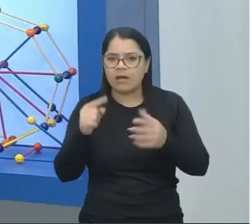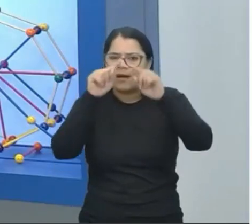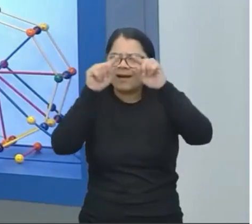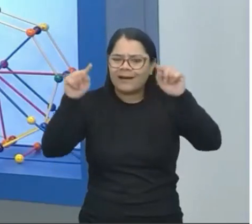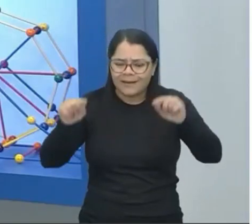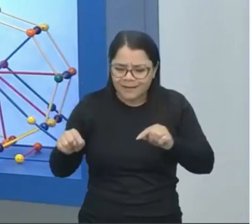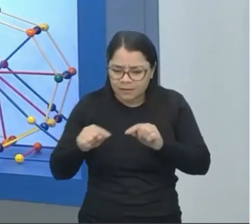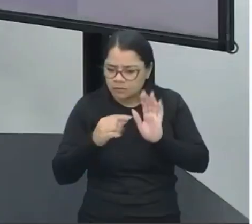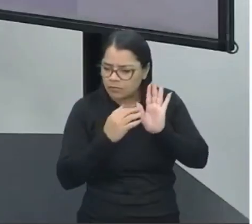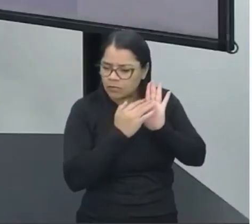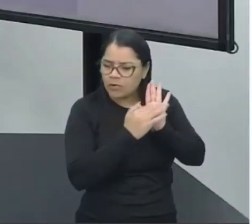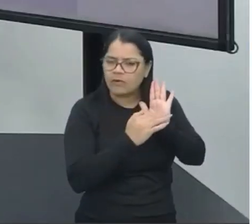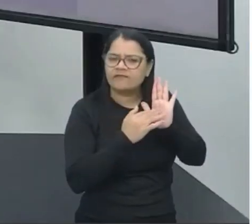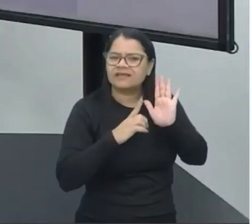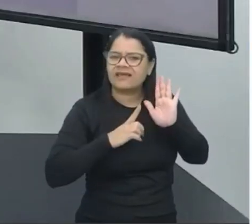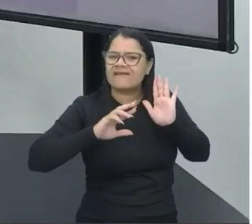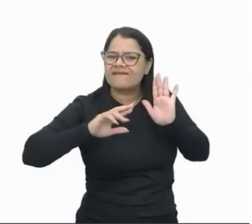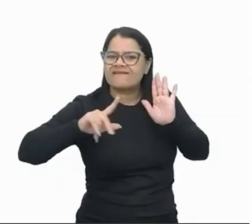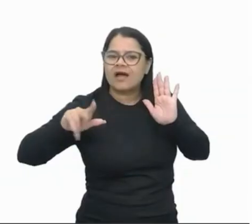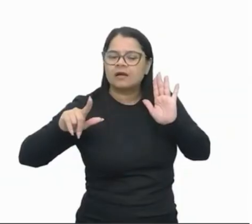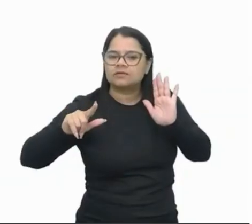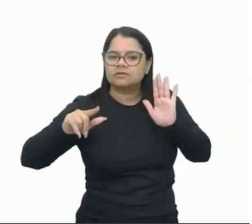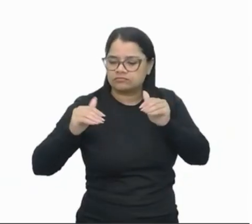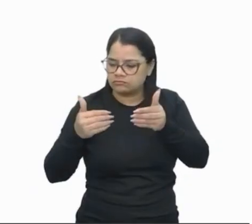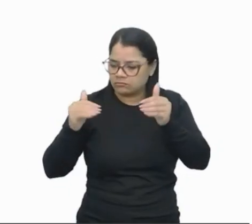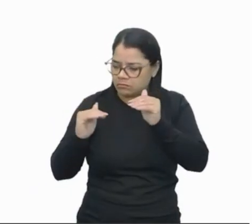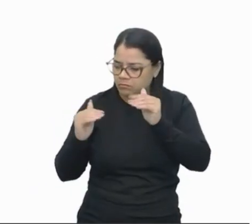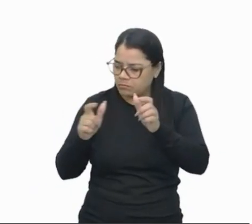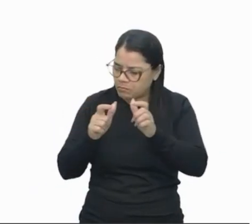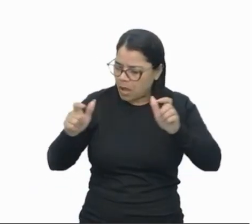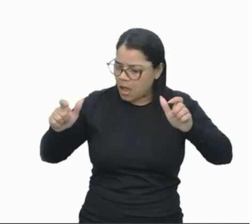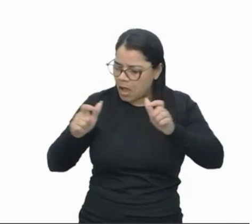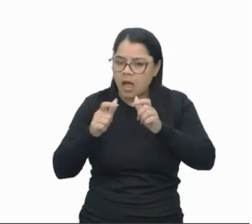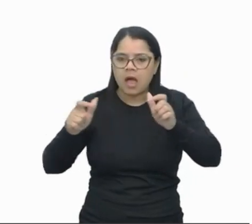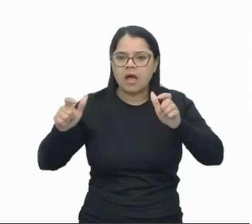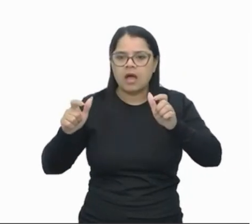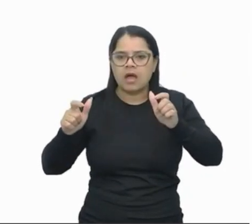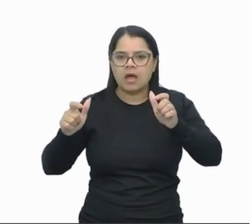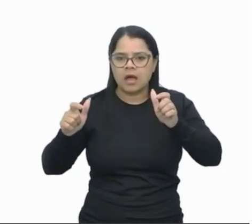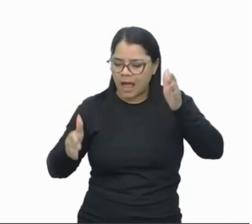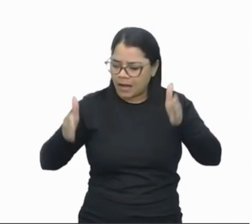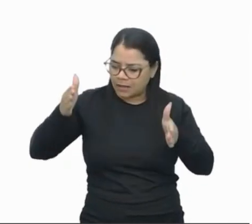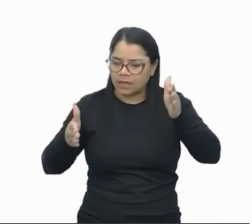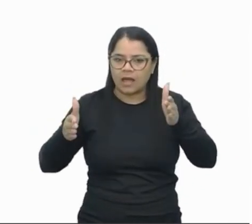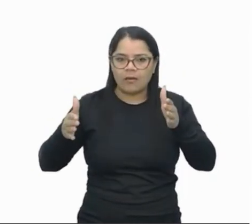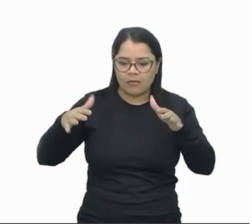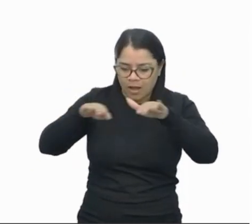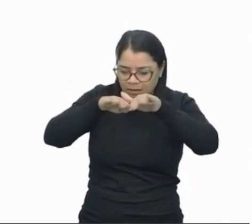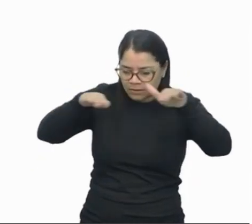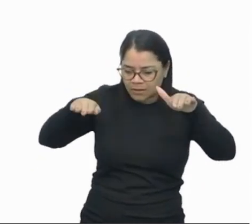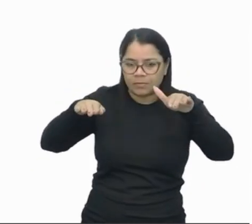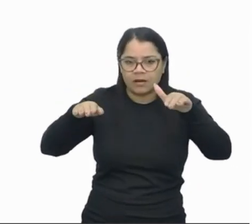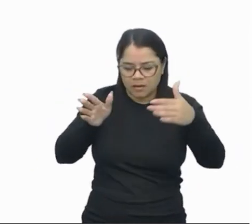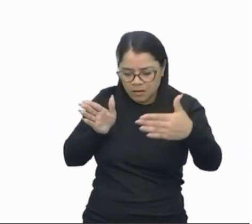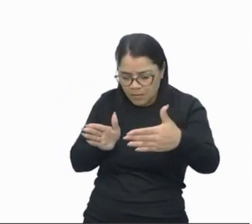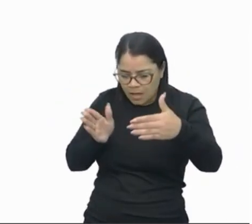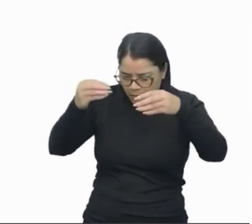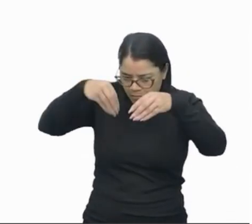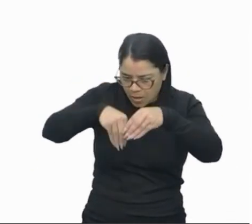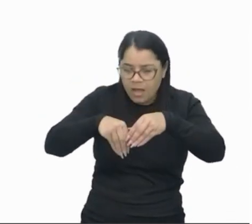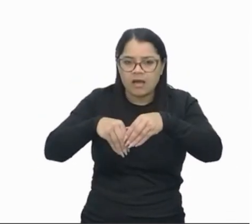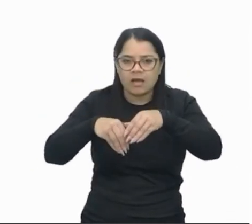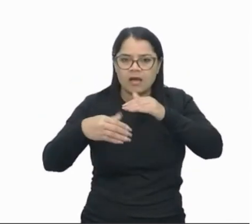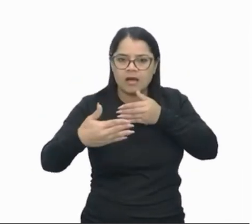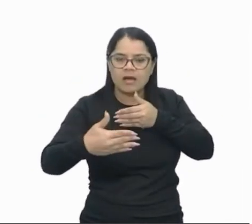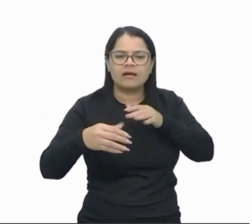muito atento, porque elas têm vários tamanhos diferentes. As laterais, a tampa superior, a parte inferior, a